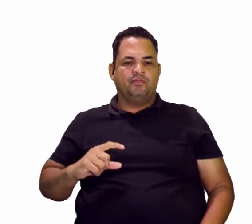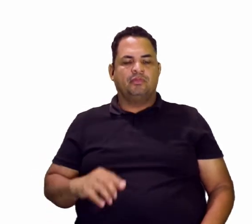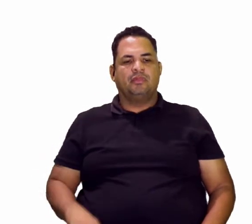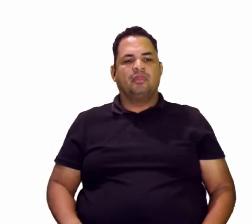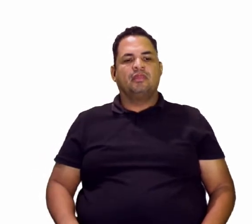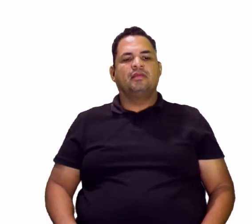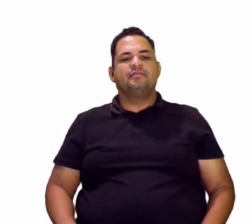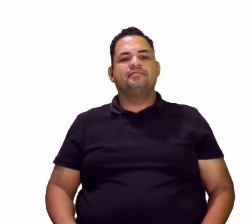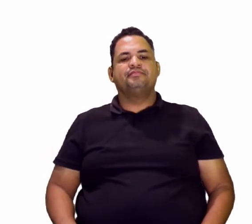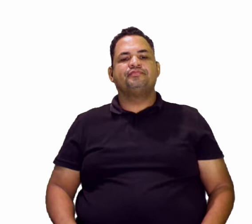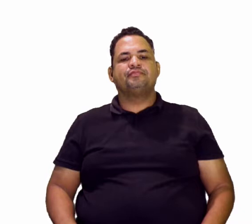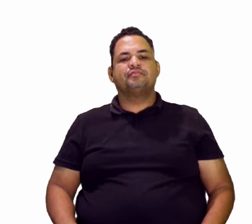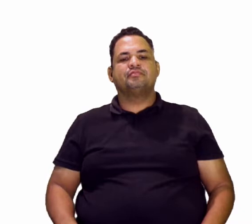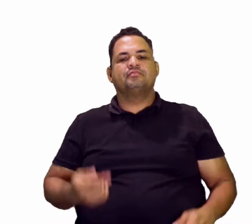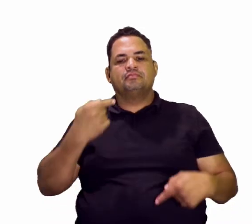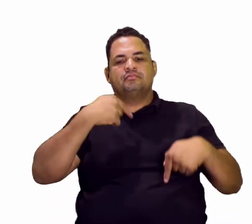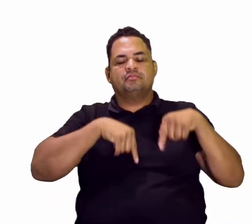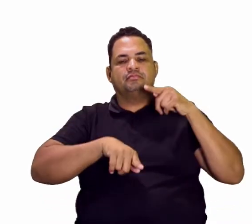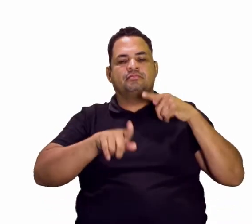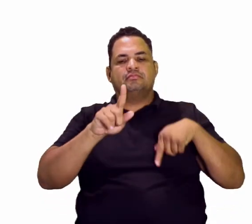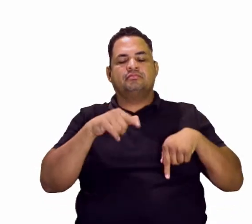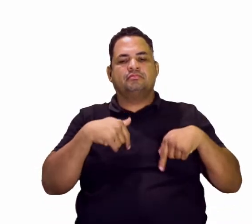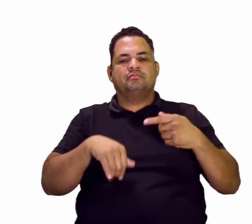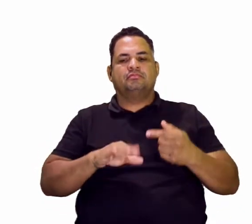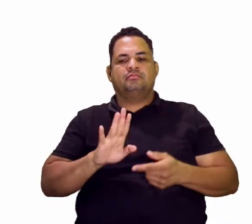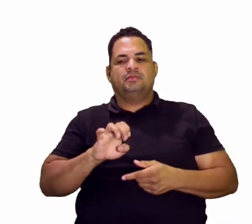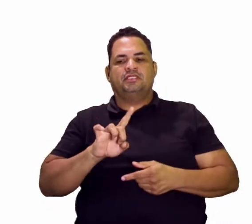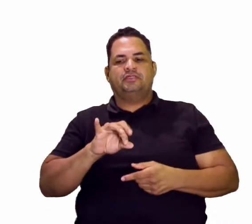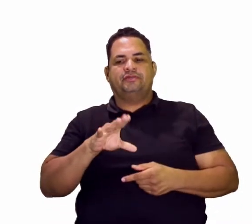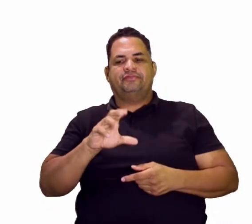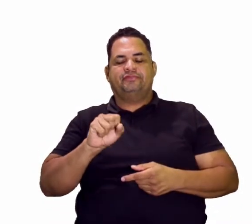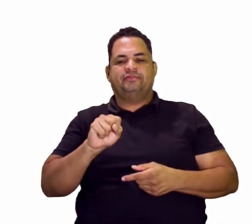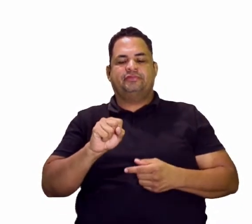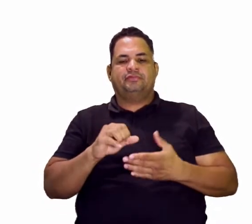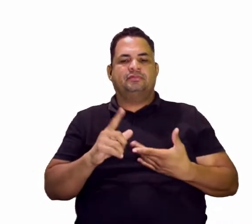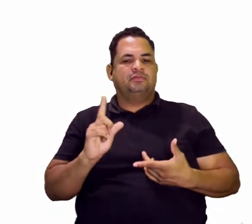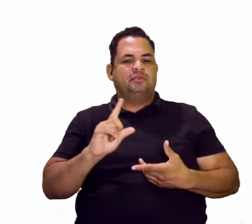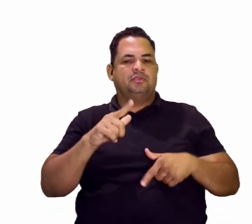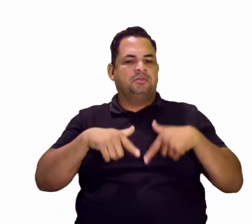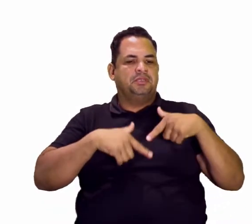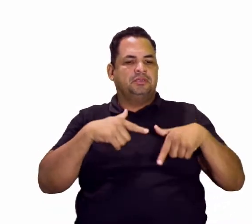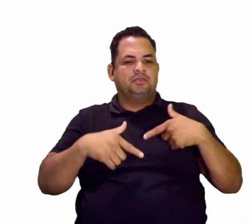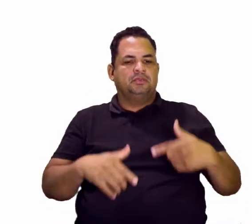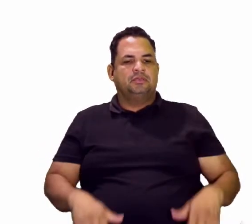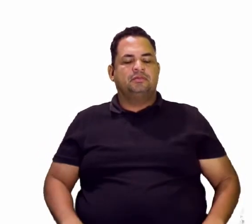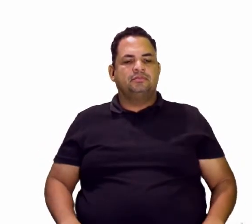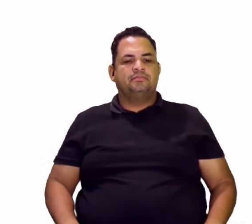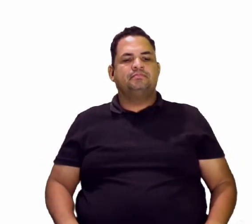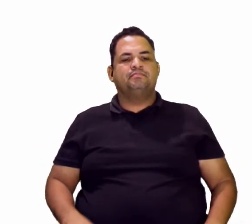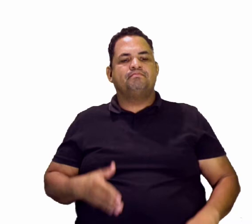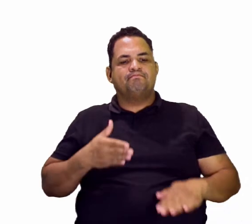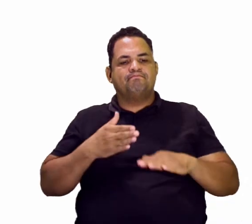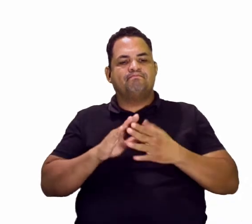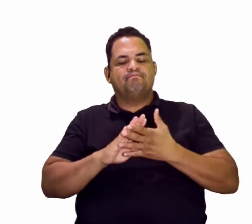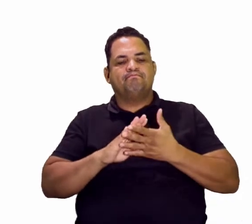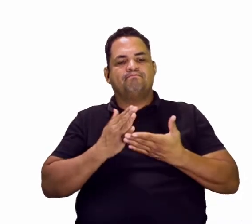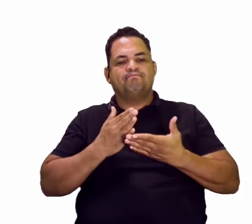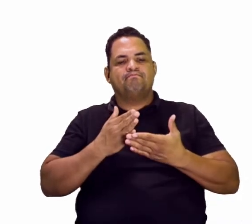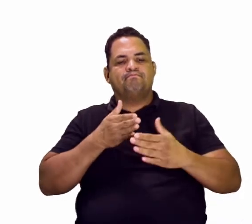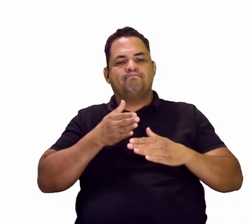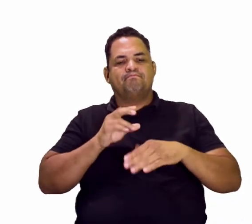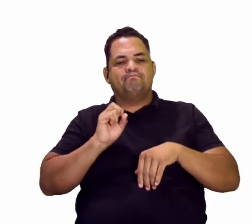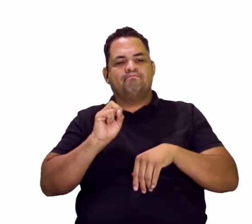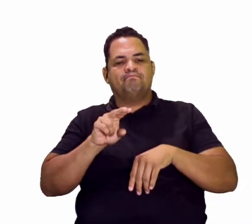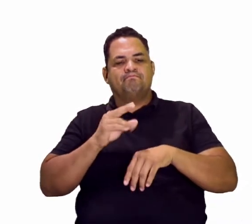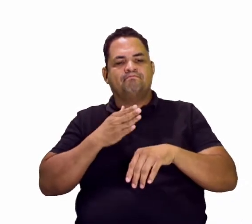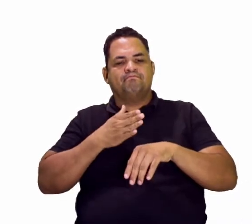Letra B, organismos metabolicamente inativos. C, parasitas